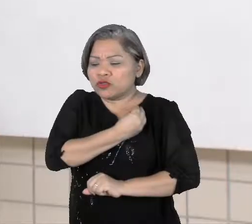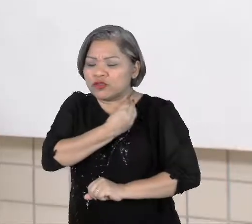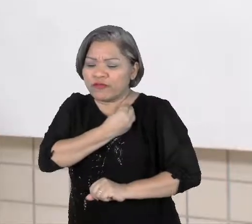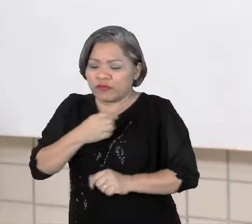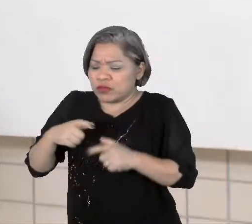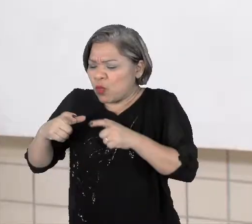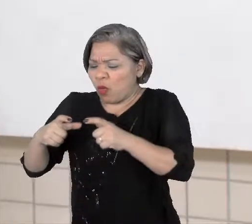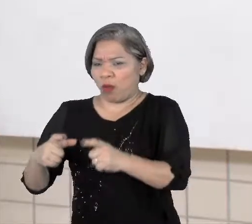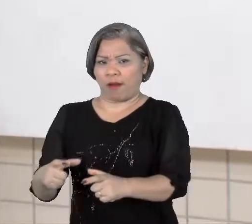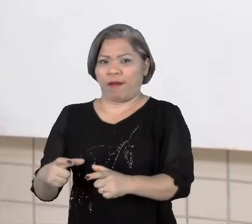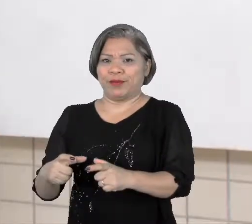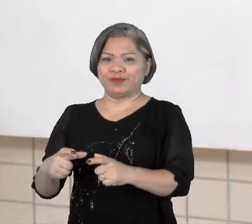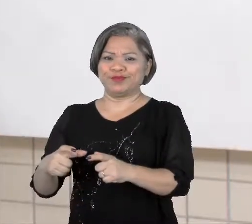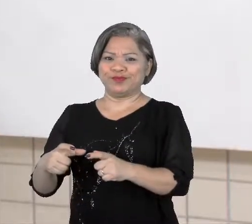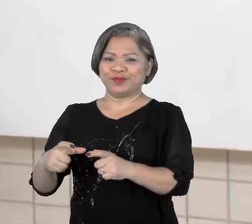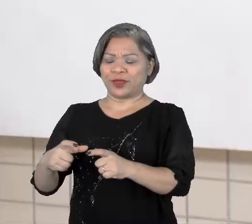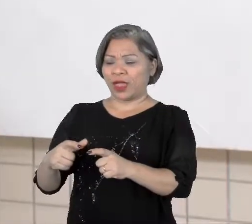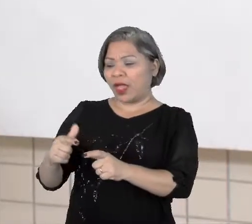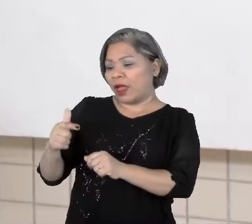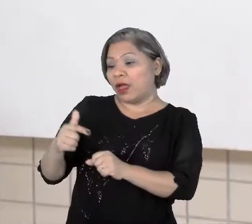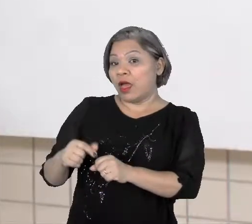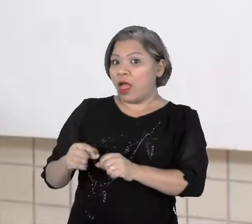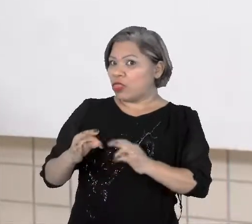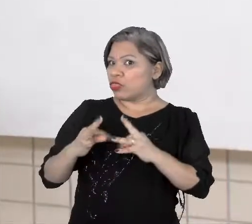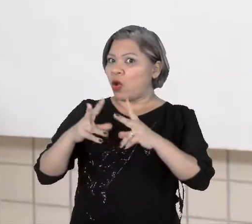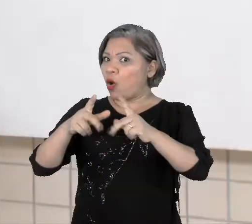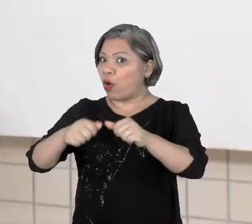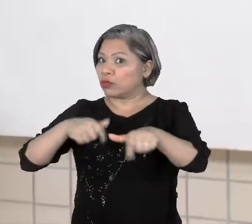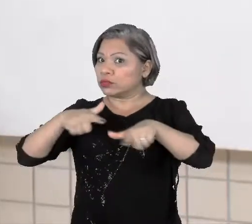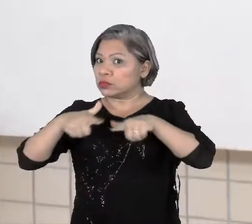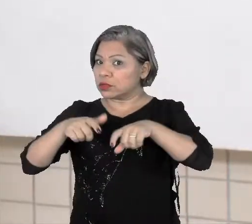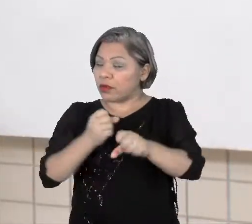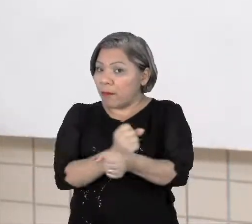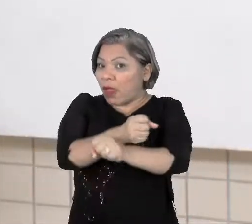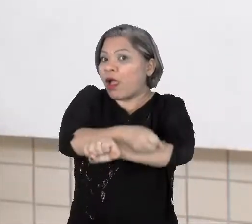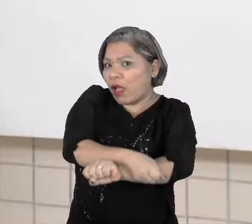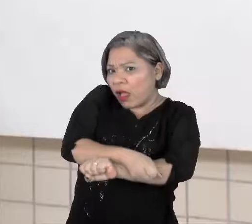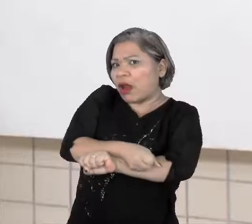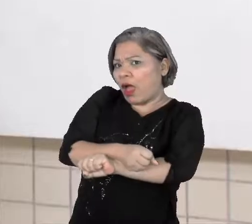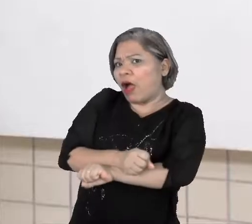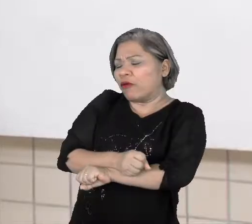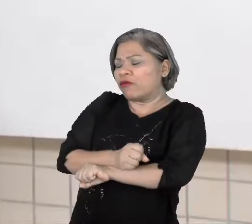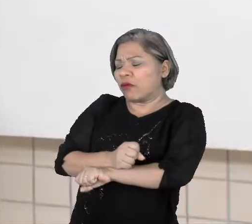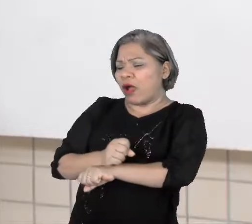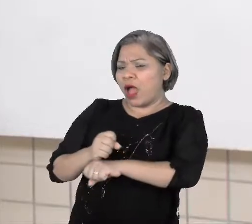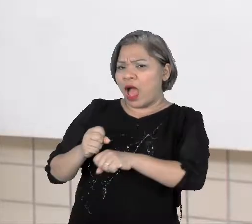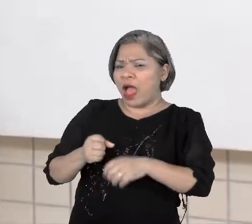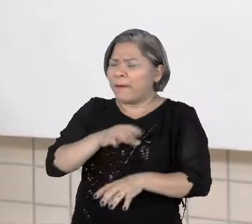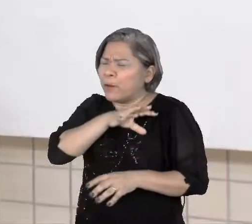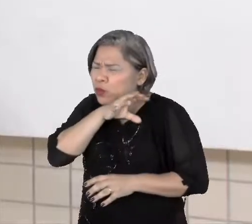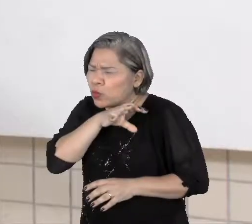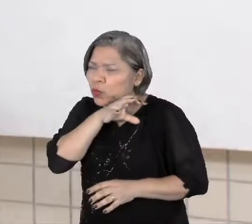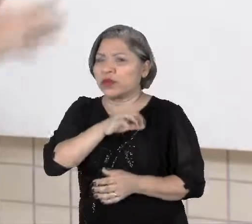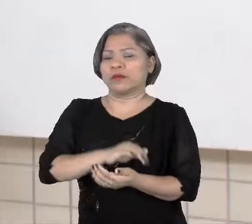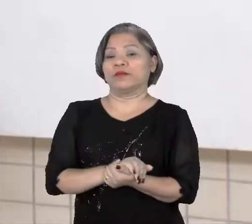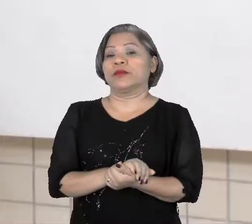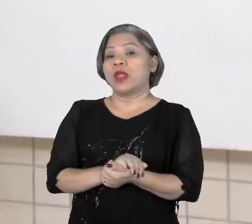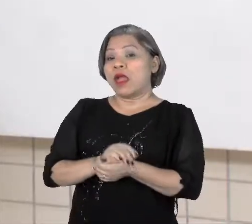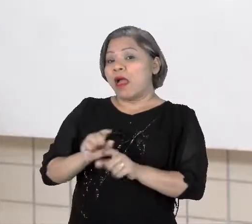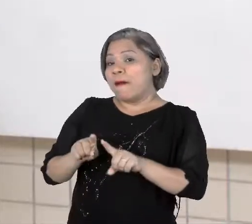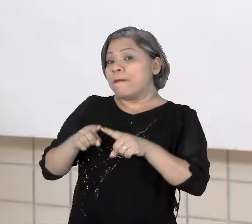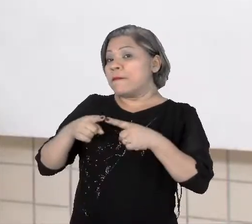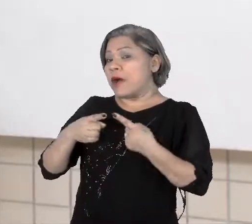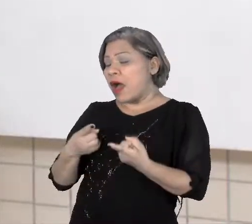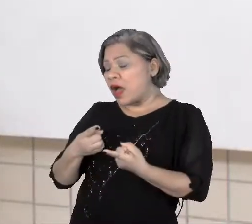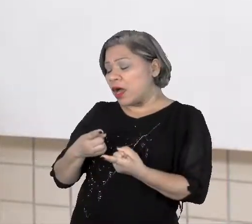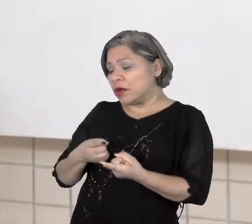todo trabalho escravo ele é degradante, mas nem todo trabalho degradante é um trabalho escravo. Em se falar sobre